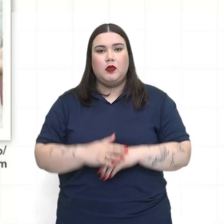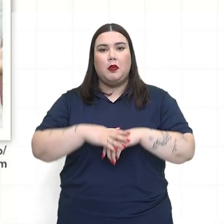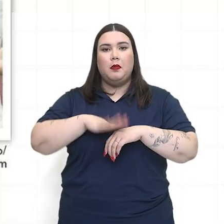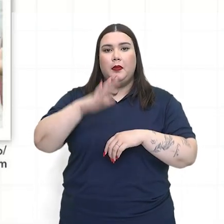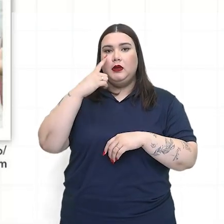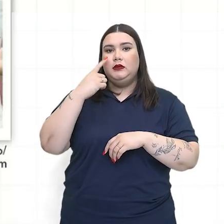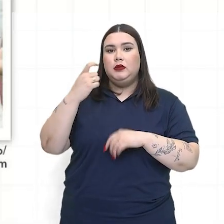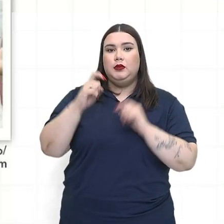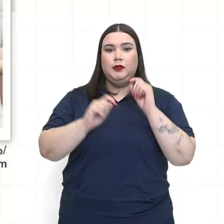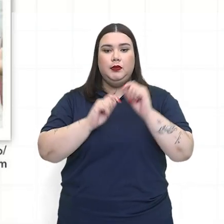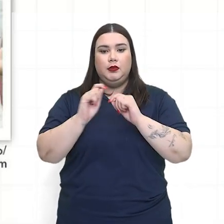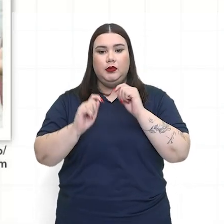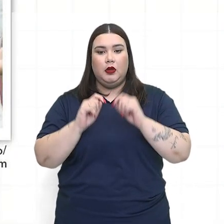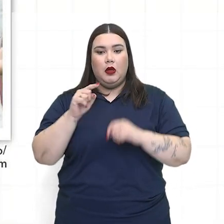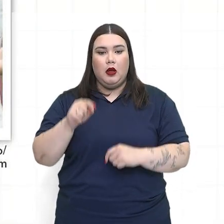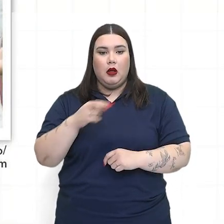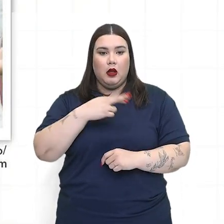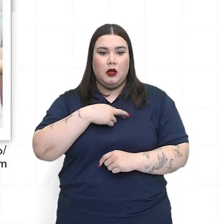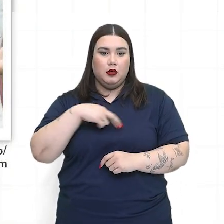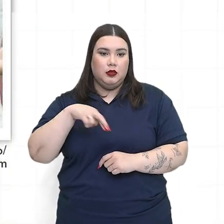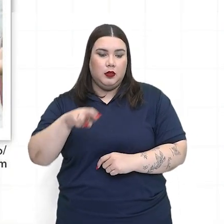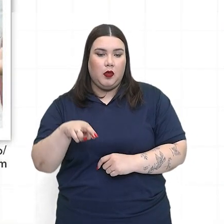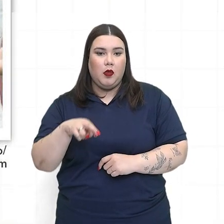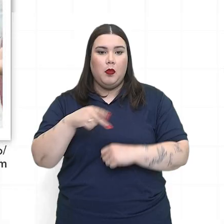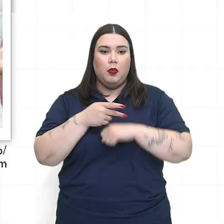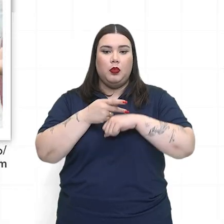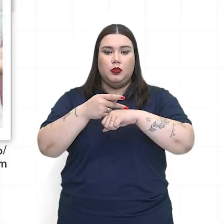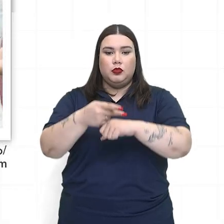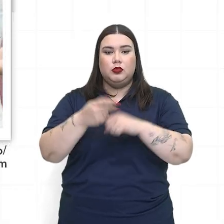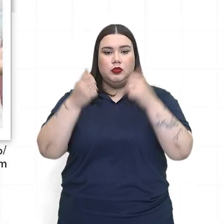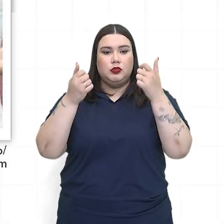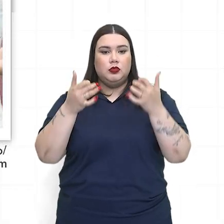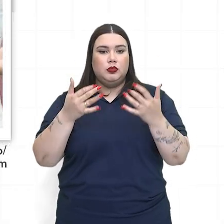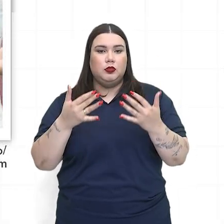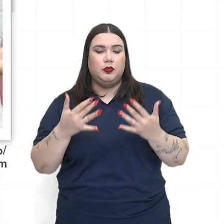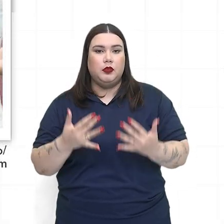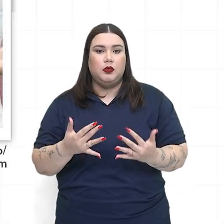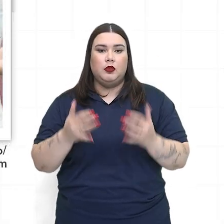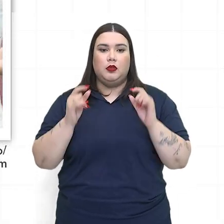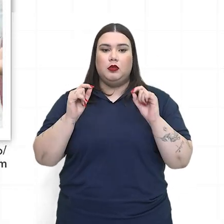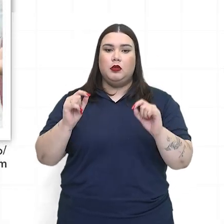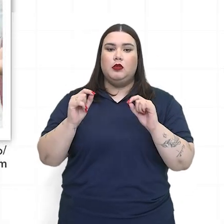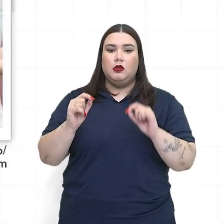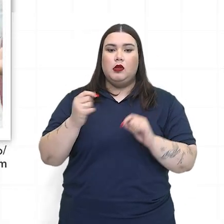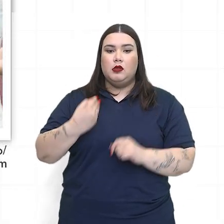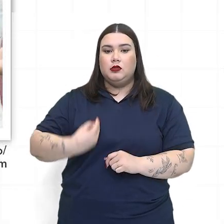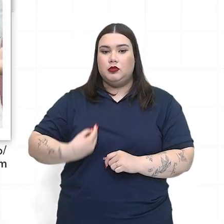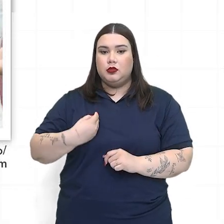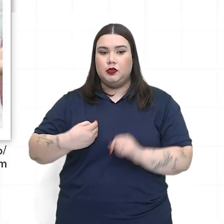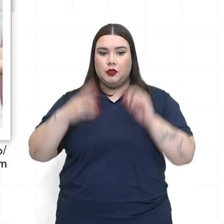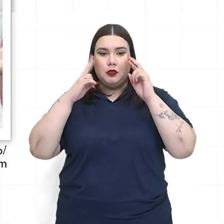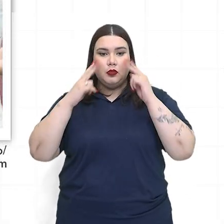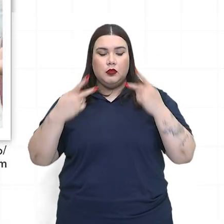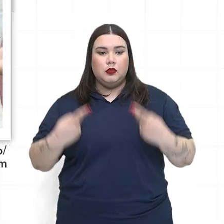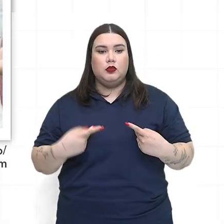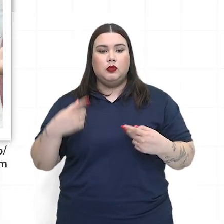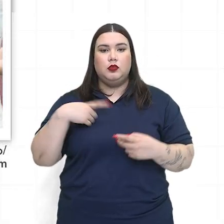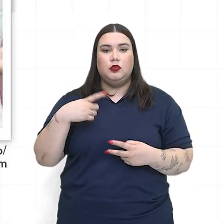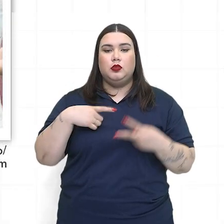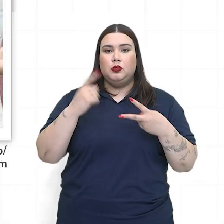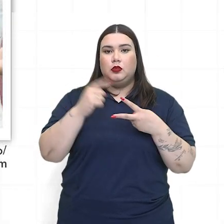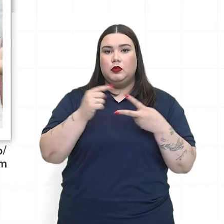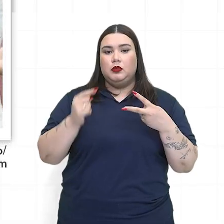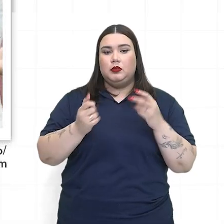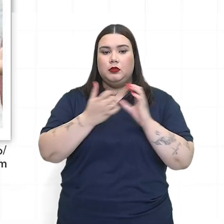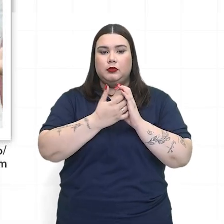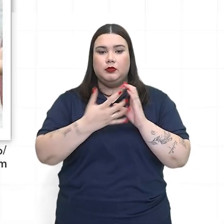isso é que a religião, ela busca refletir, busca explicar a existência humana sobre